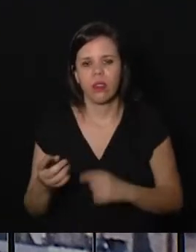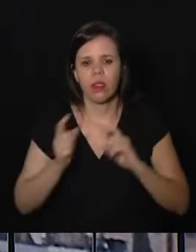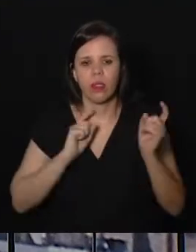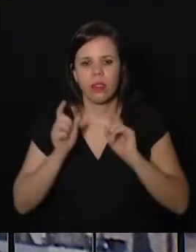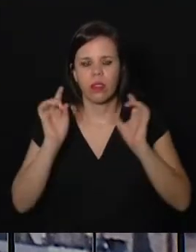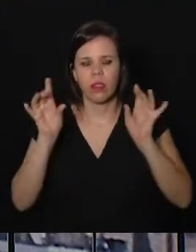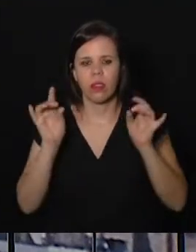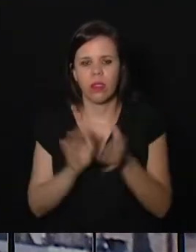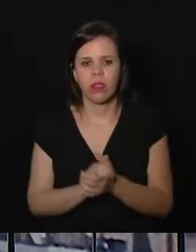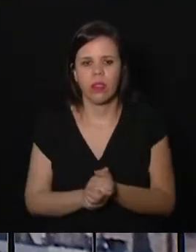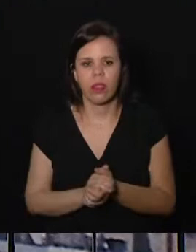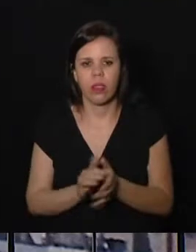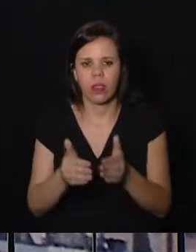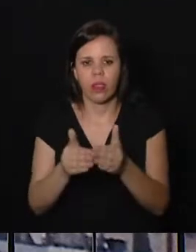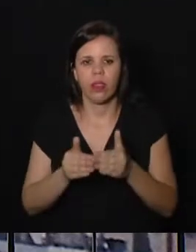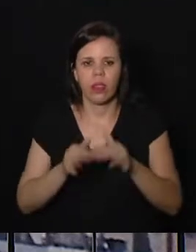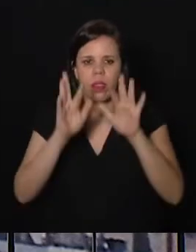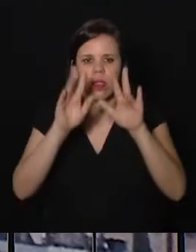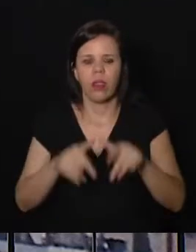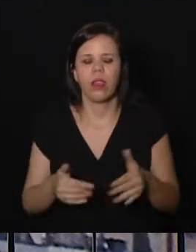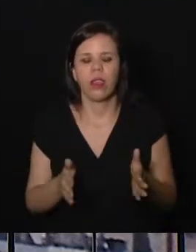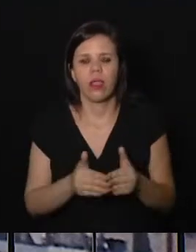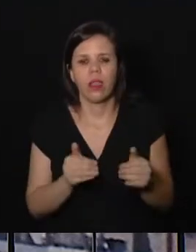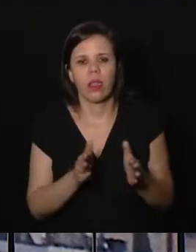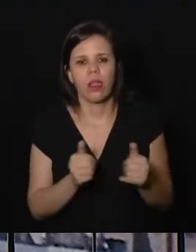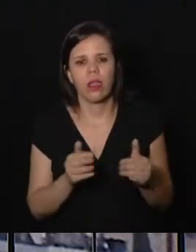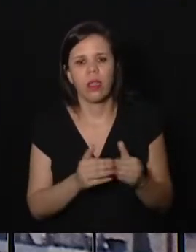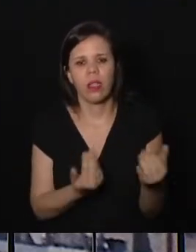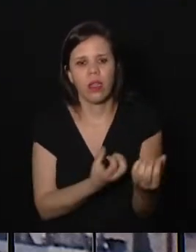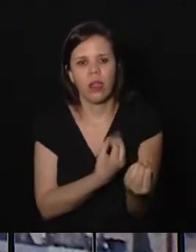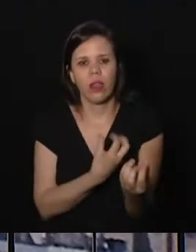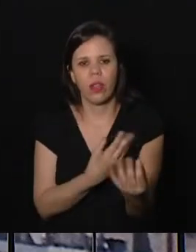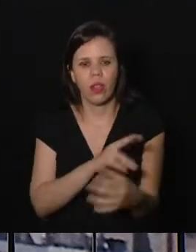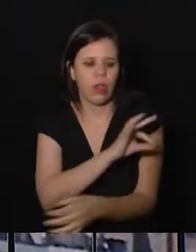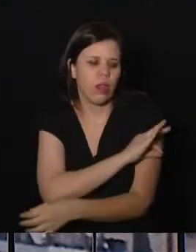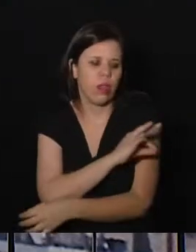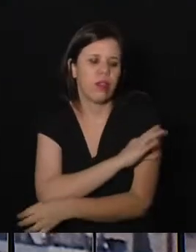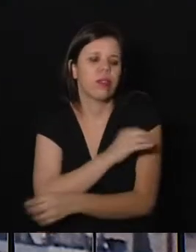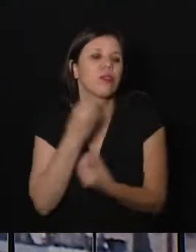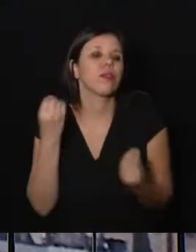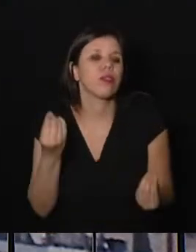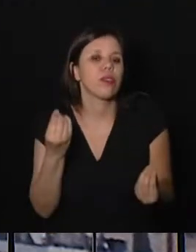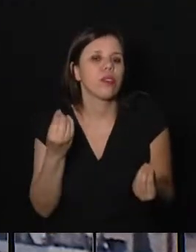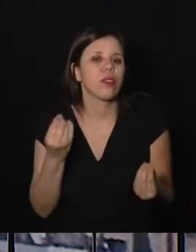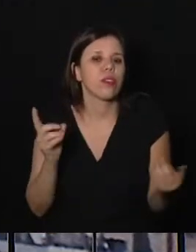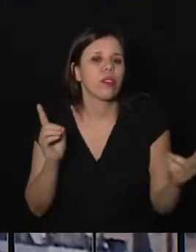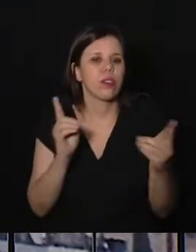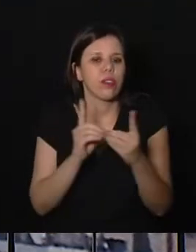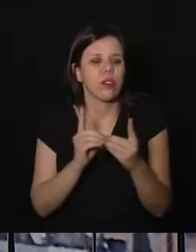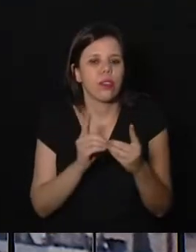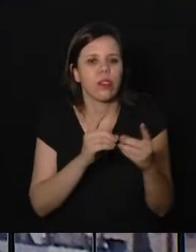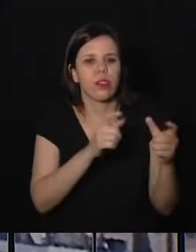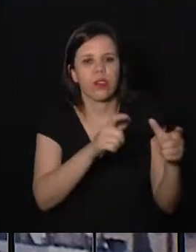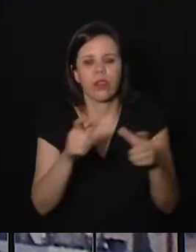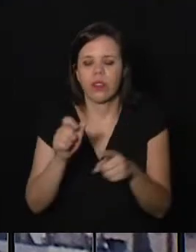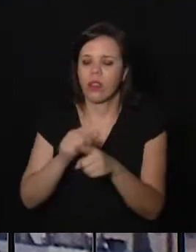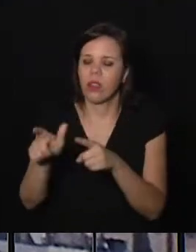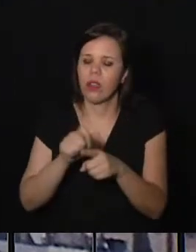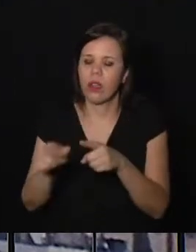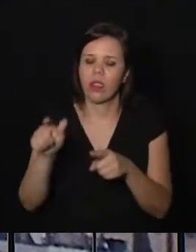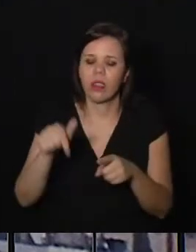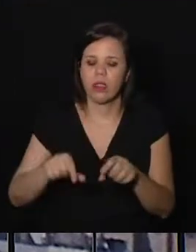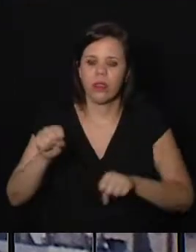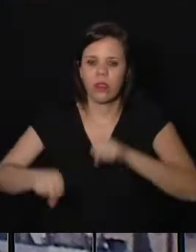ordinária sobre o requerimento em que ele pede informações à Prefeitura sobre o serviço de locação de bicicletas aqui